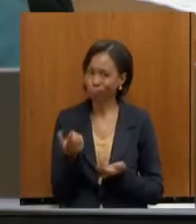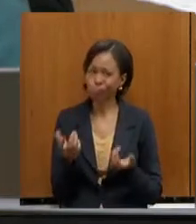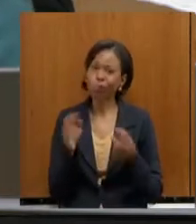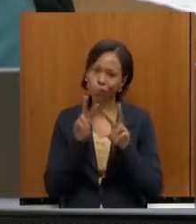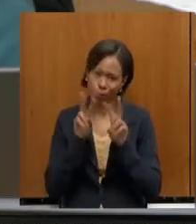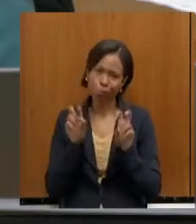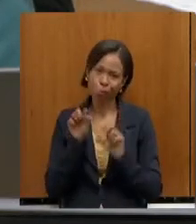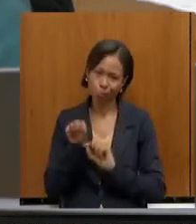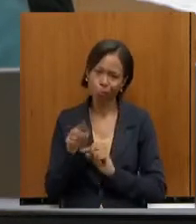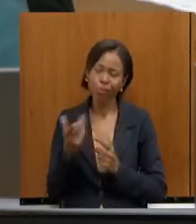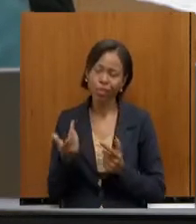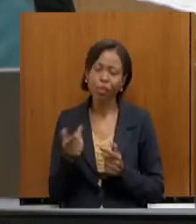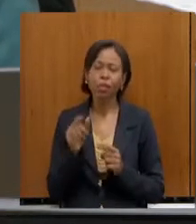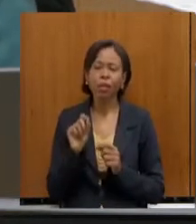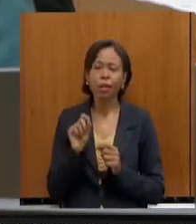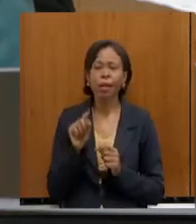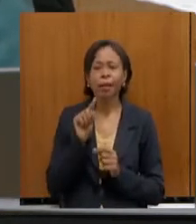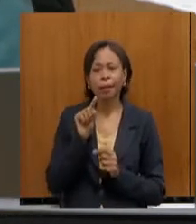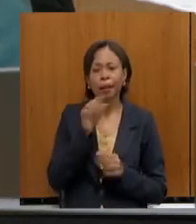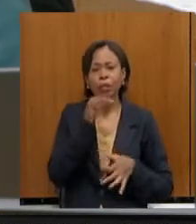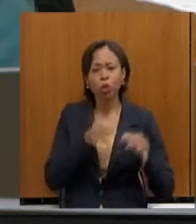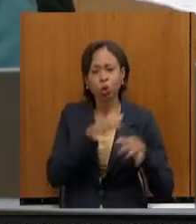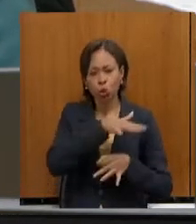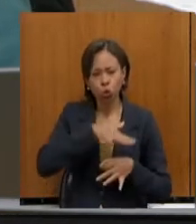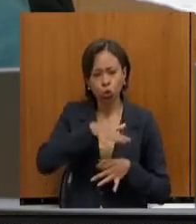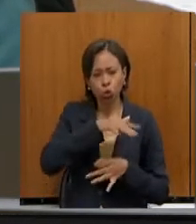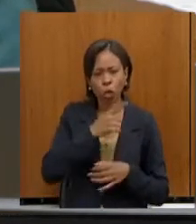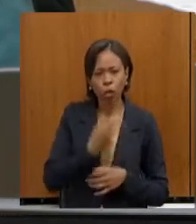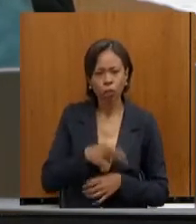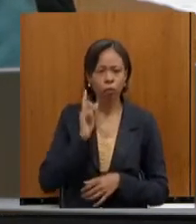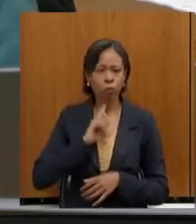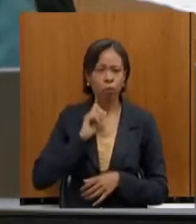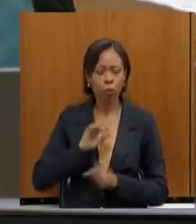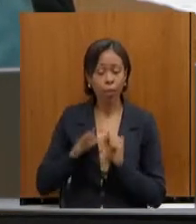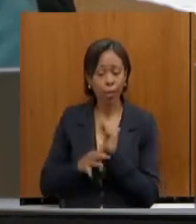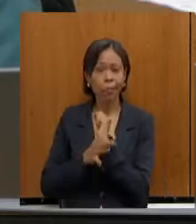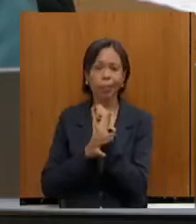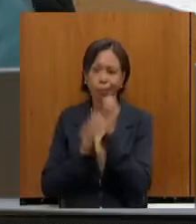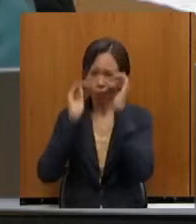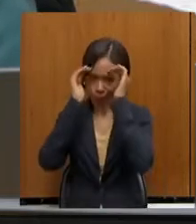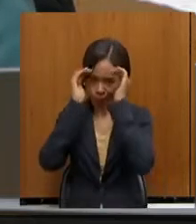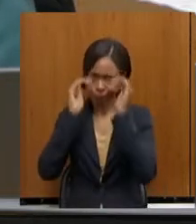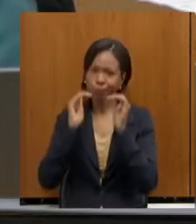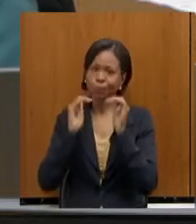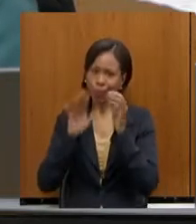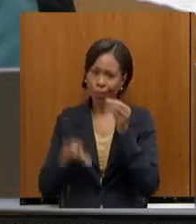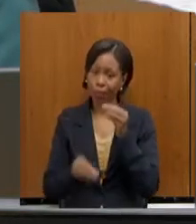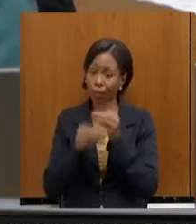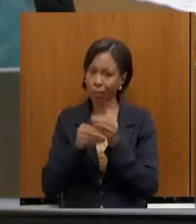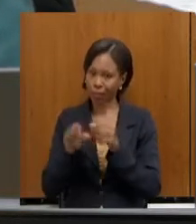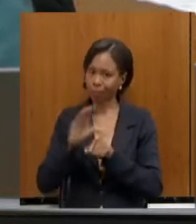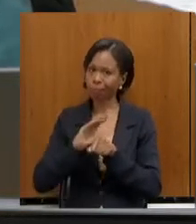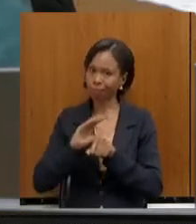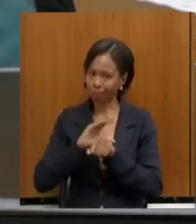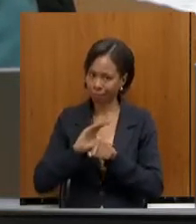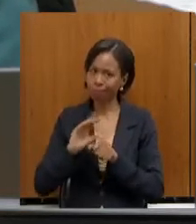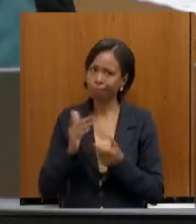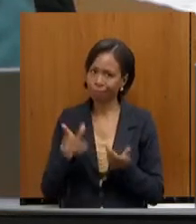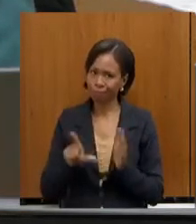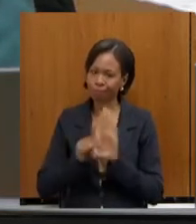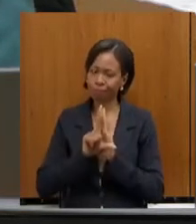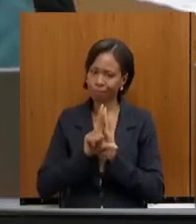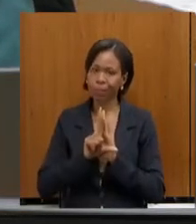medidas também no âmbito judicial do Estado de Minas Gerais para a garantia do cumprimento na nossa emenda constitucional isso já